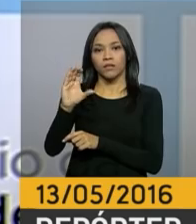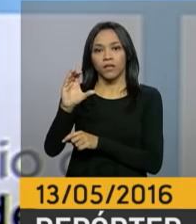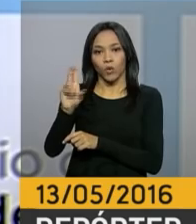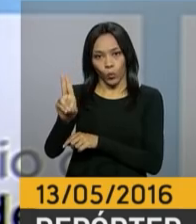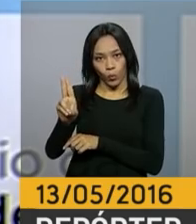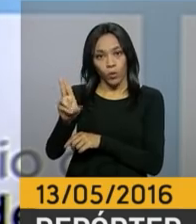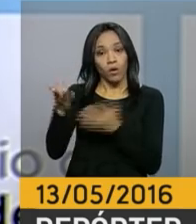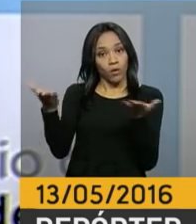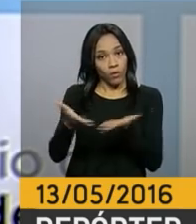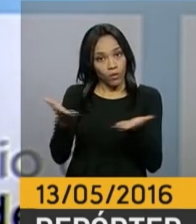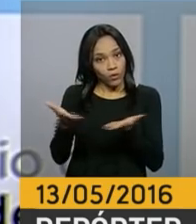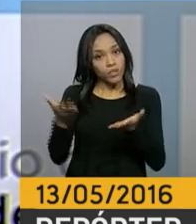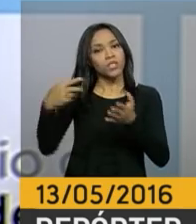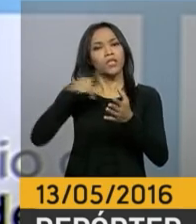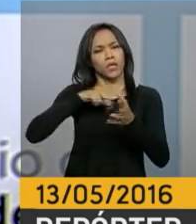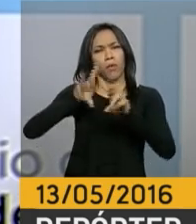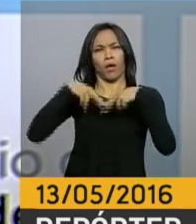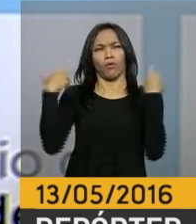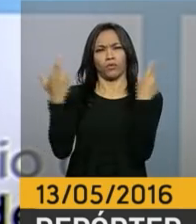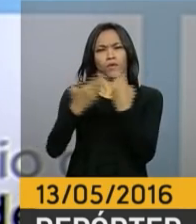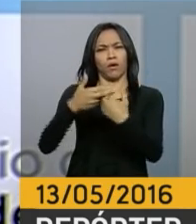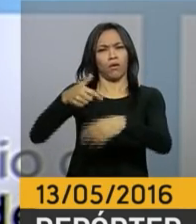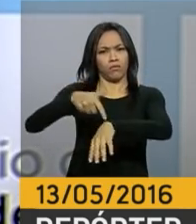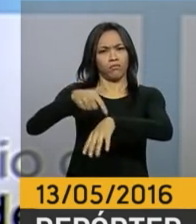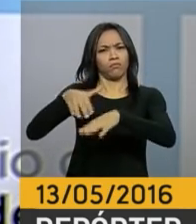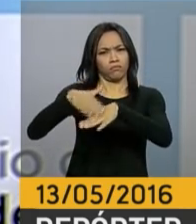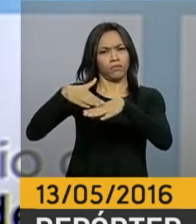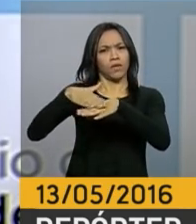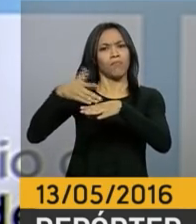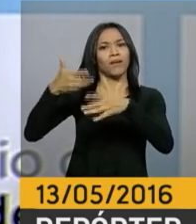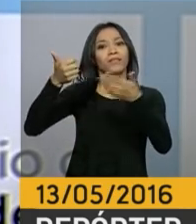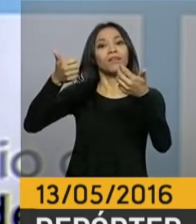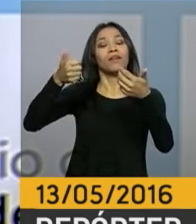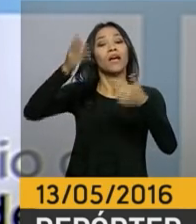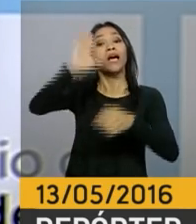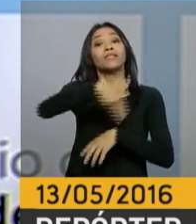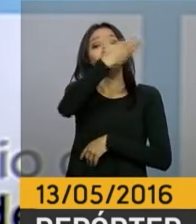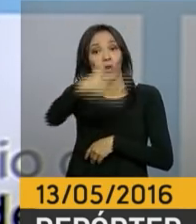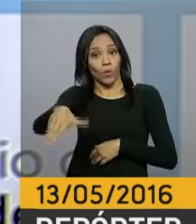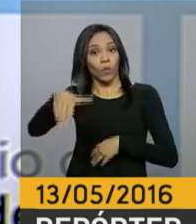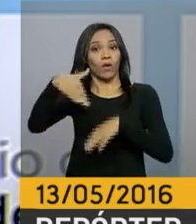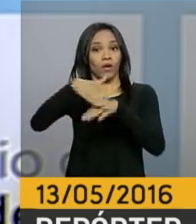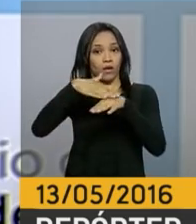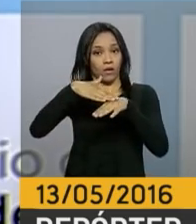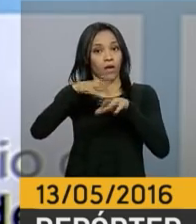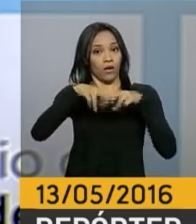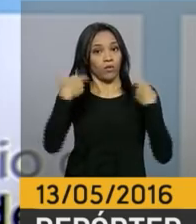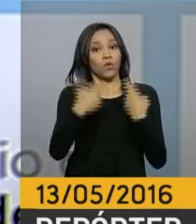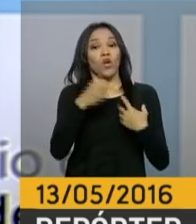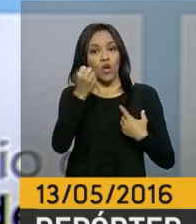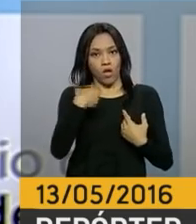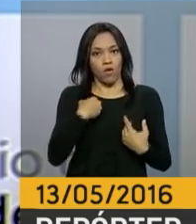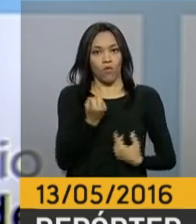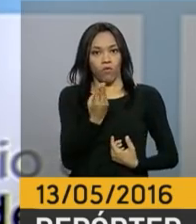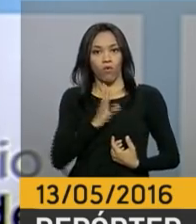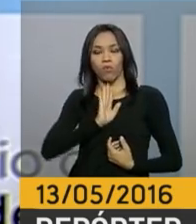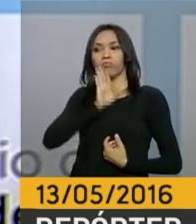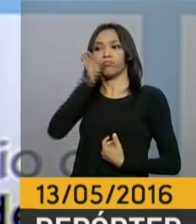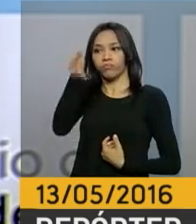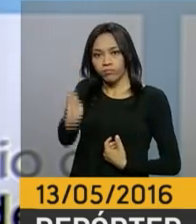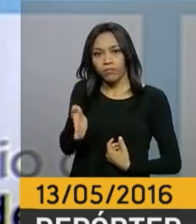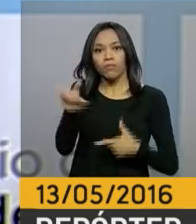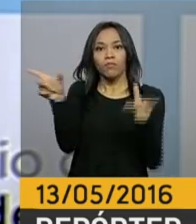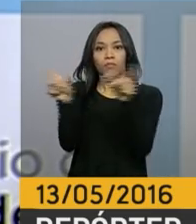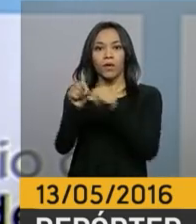audiência hoje com o presidente do TCU que ele acabou de de suspender mas vou ao Tribunal de Contas da União o ministro estava vindo aqui hoje